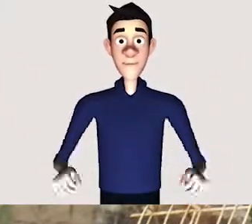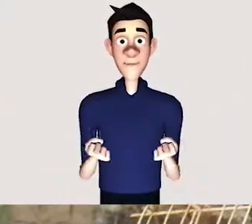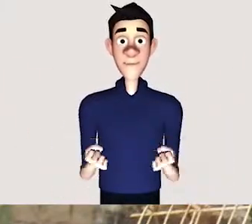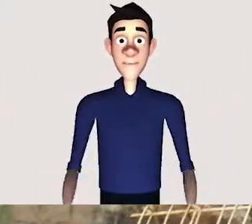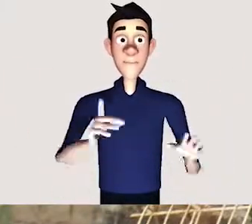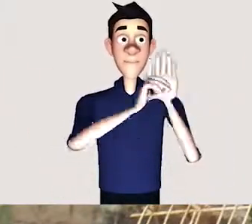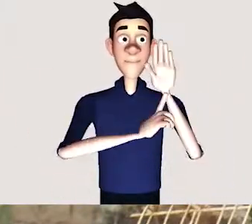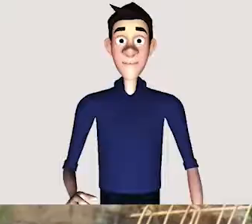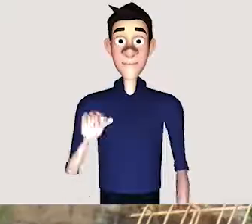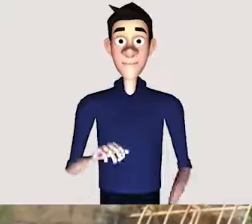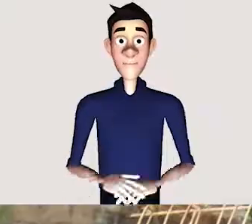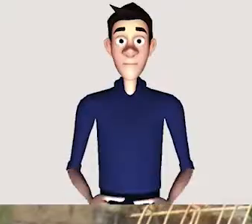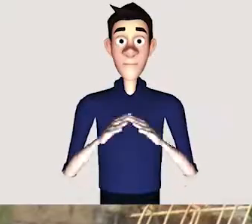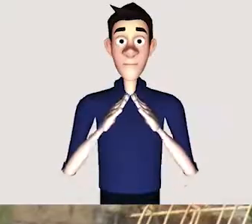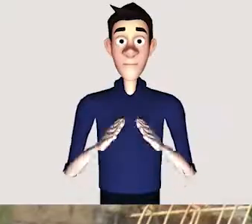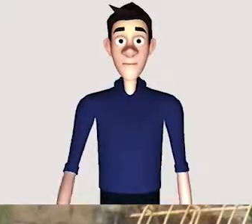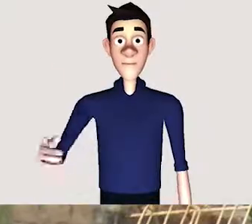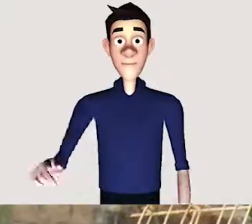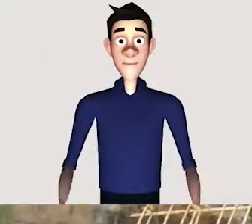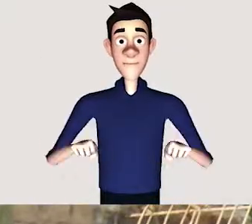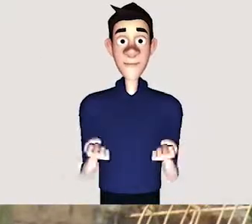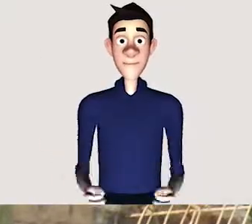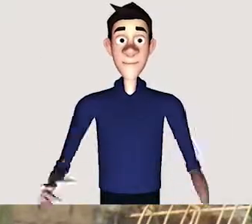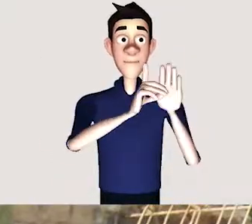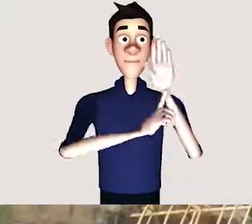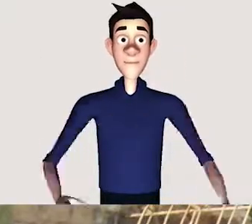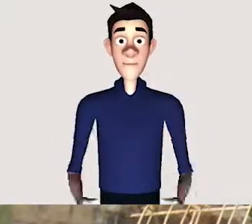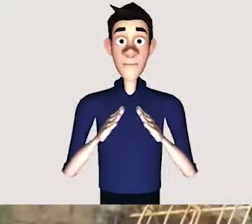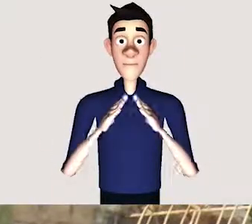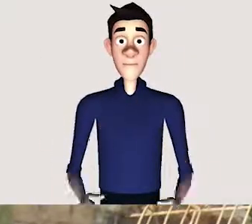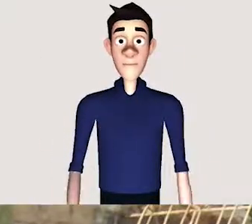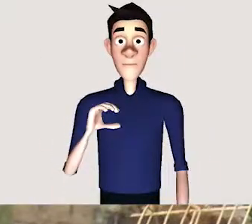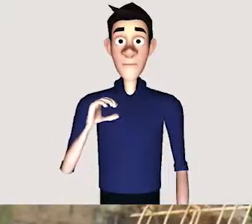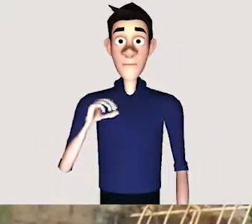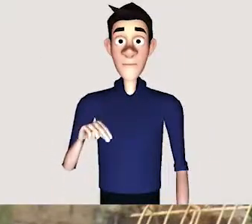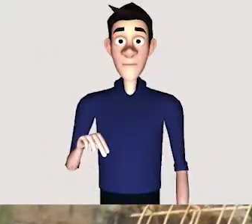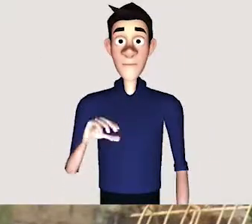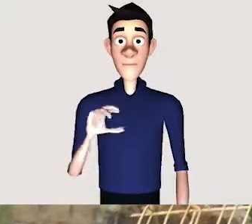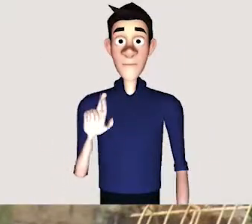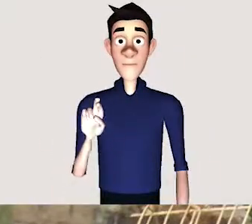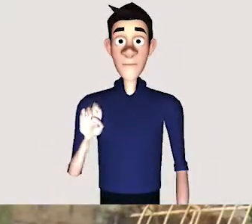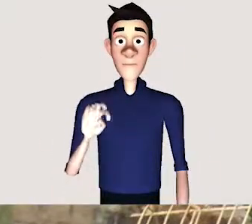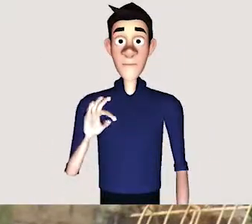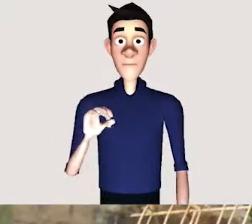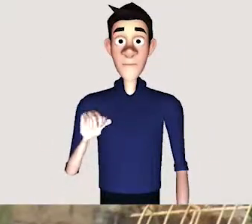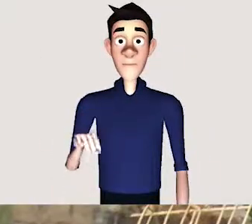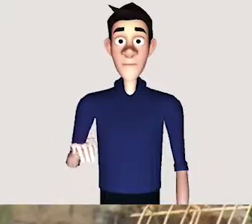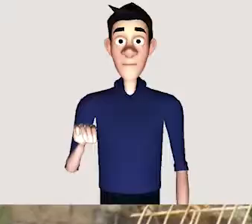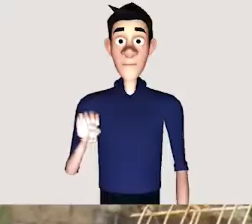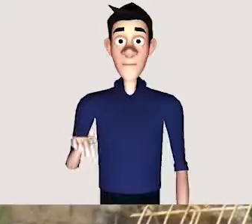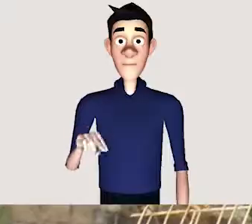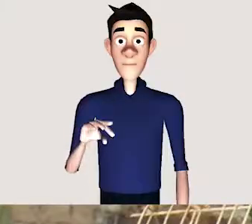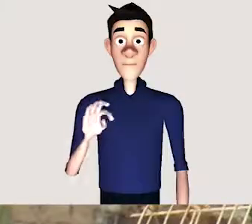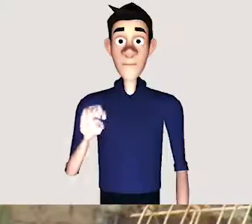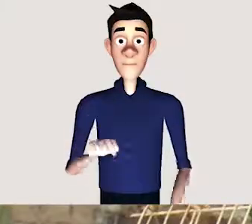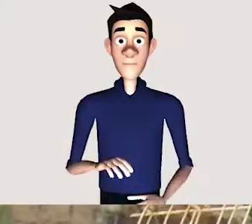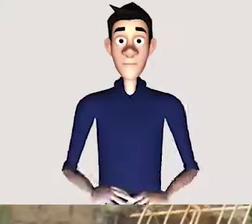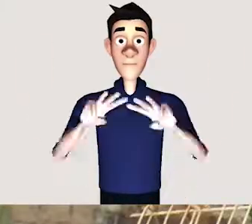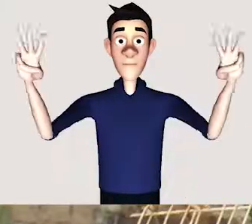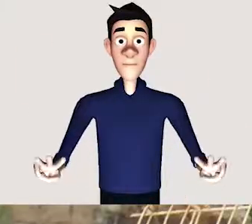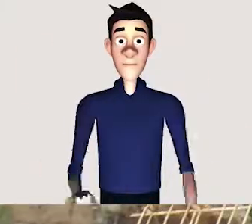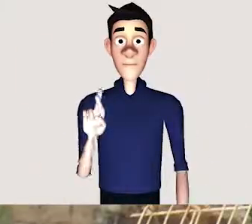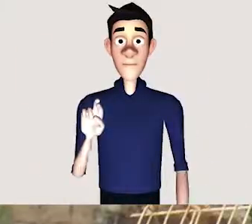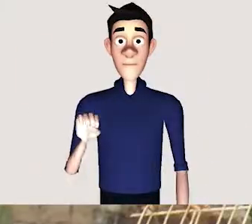passou a ter uma atuação no sentido de combater as remoções que continuam acontecendo nas